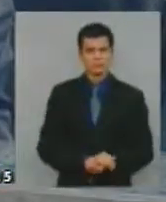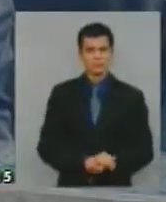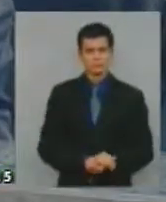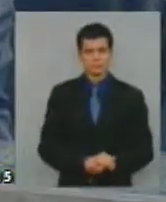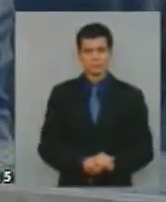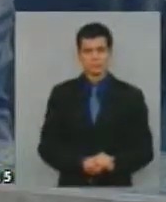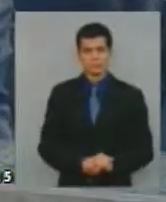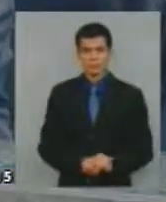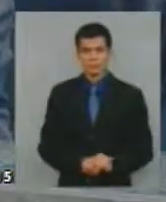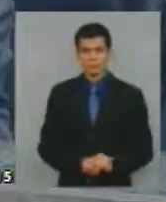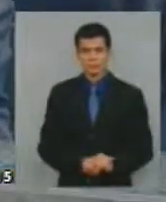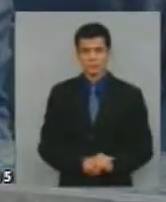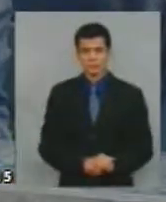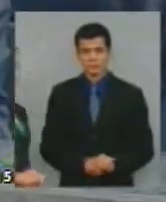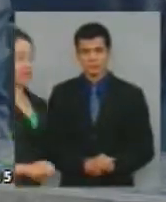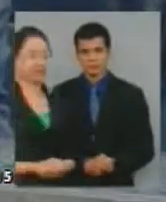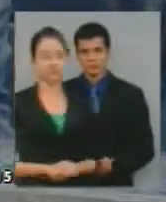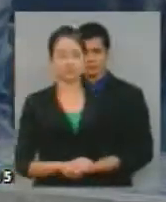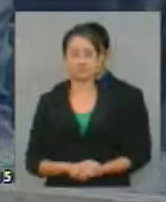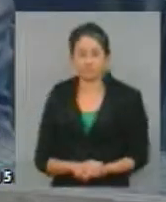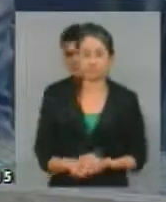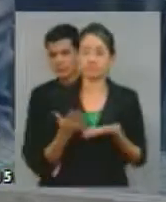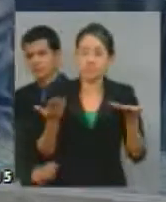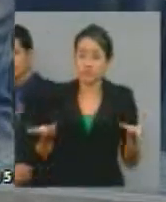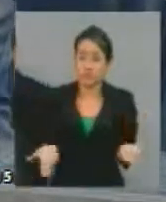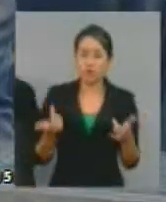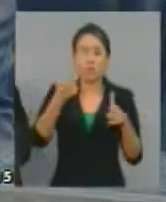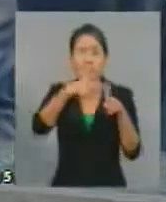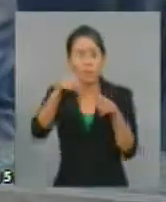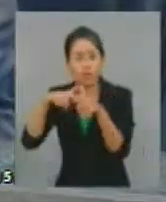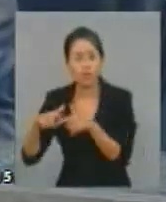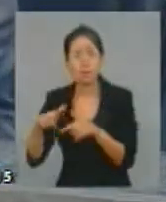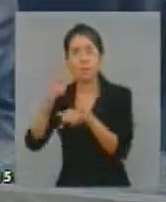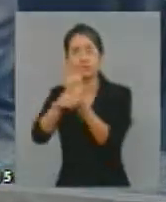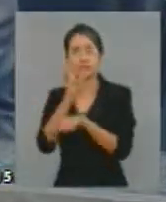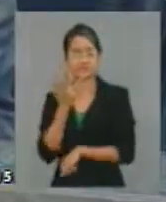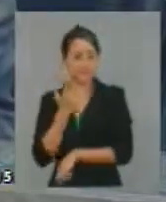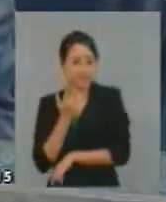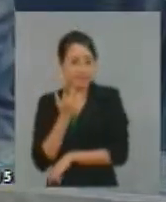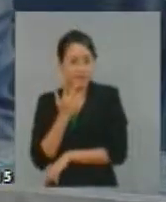droga. O problema do Ceará ser realmente esse...